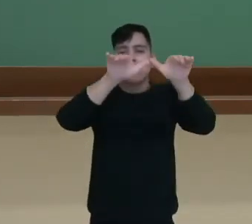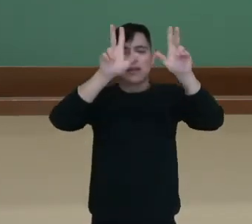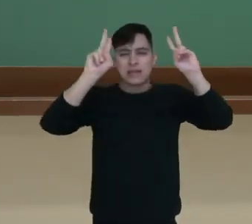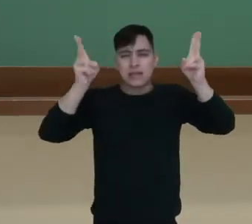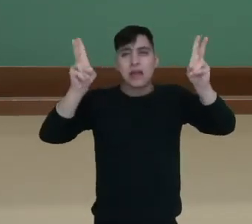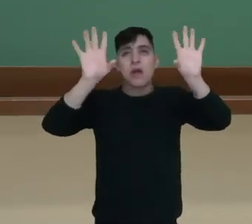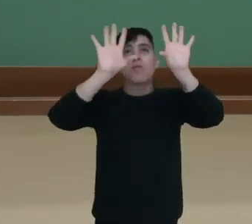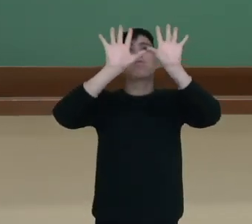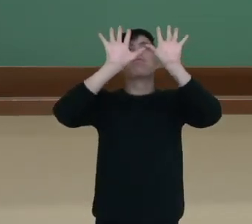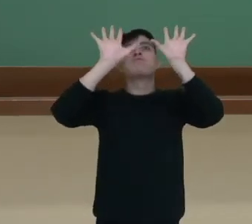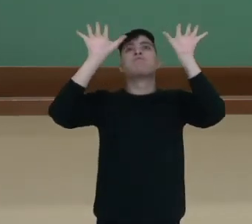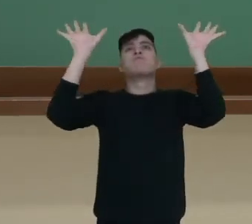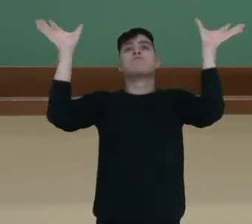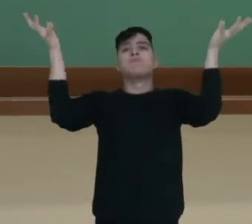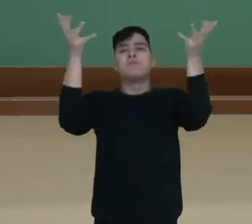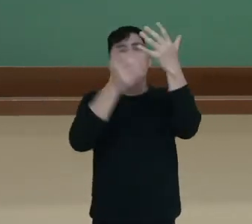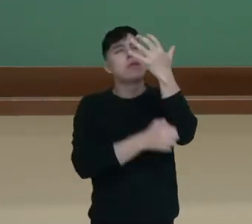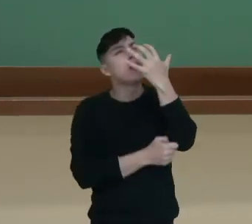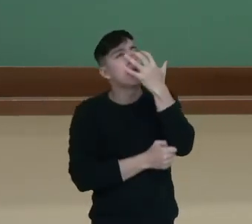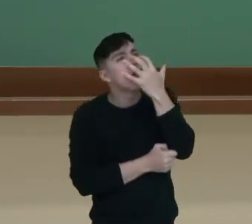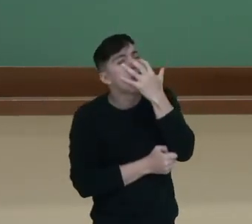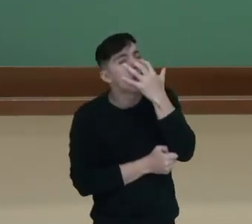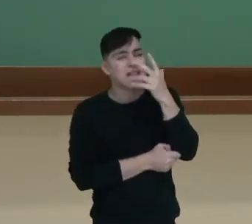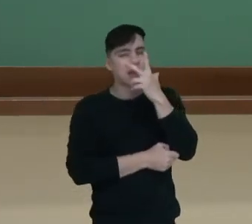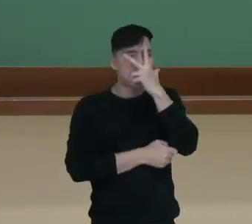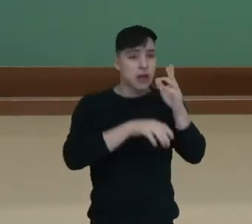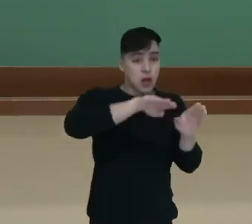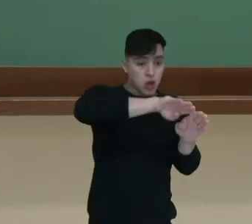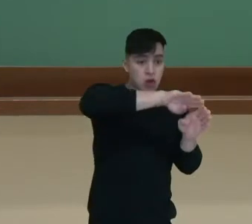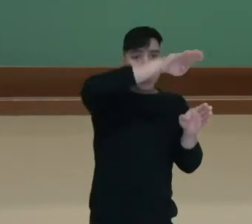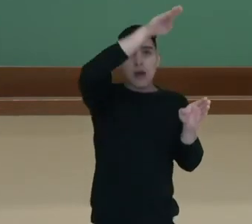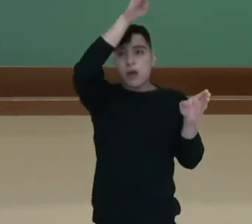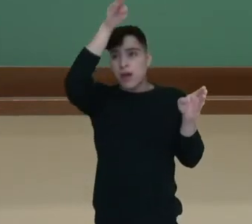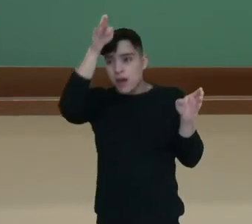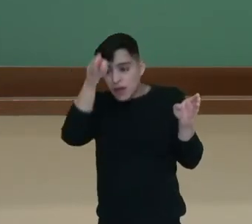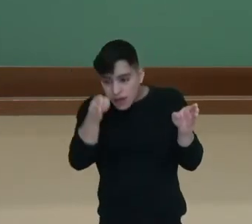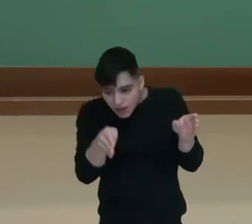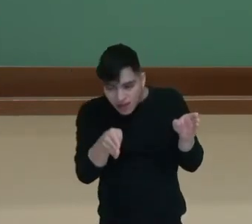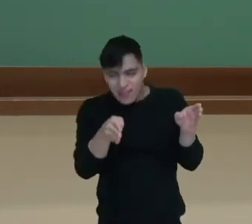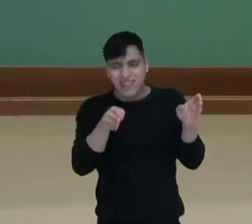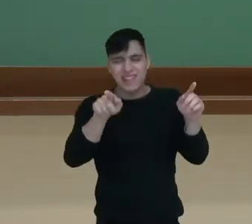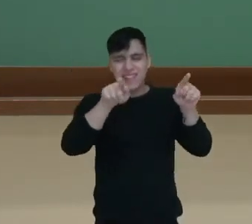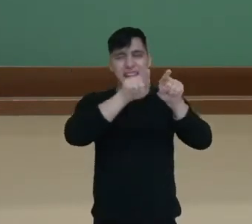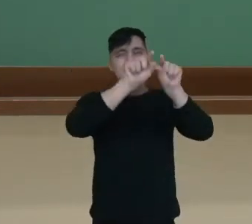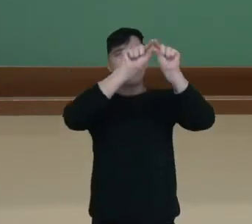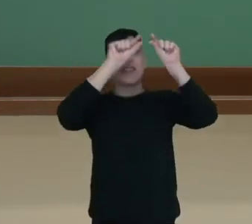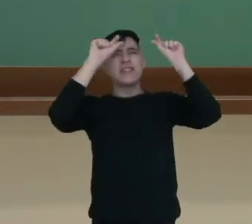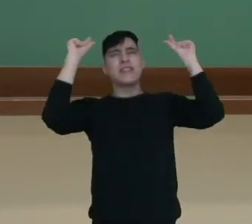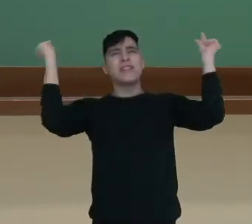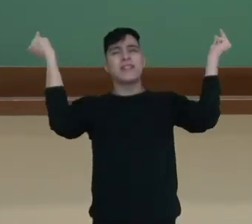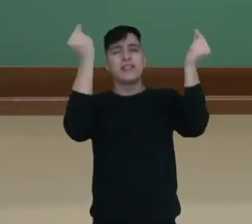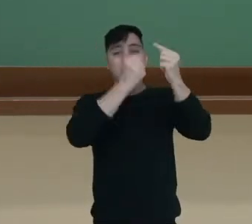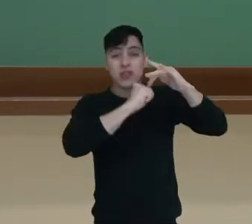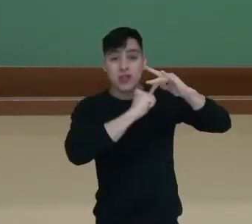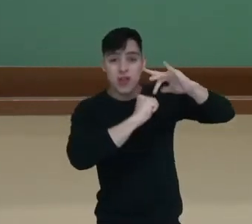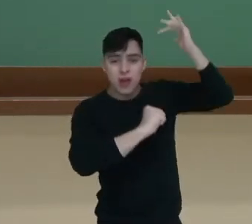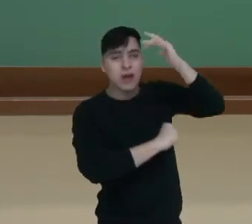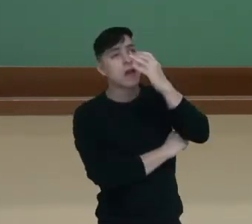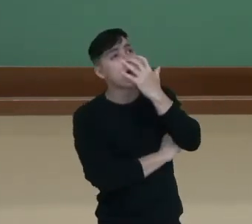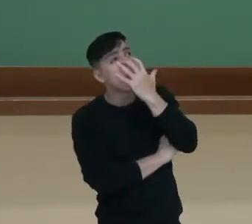né, círculos, arcos, você tem lá as obras, né, por exemplo, com círculos dourados ainda, certo? Para dizer que